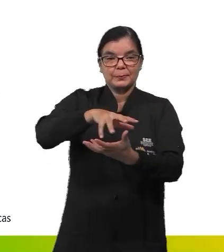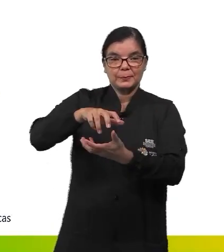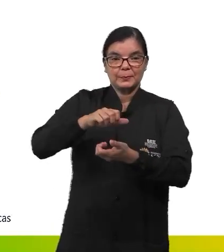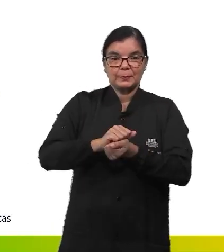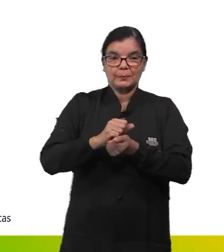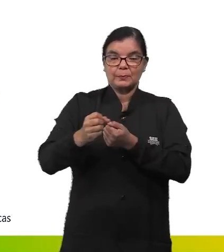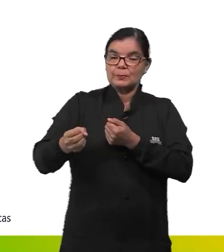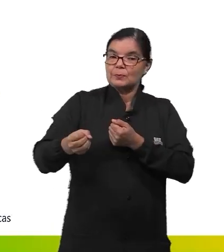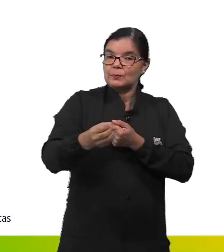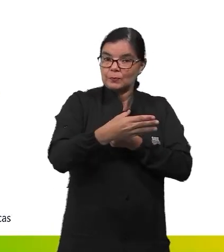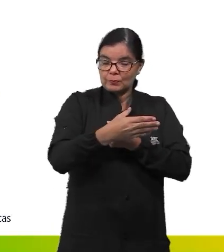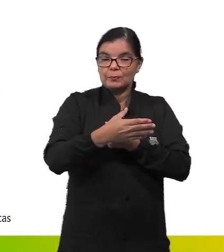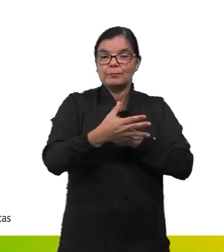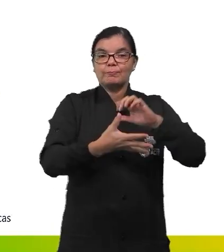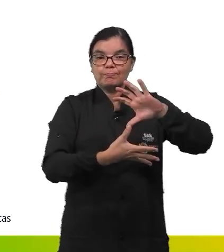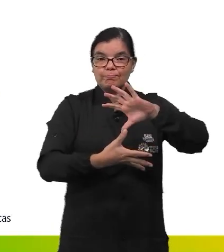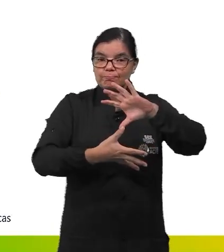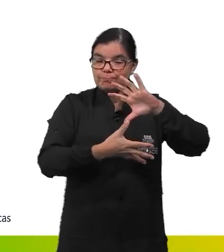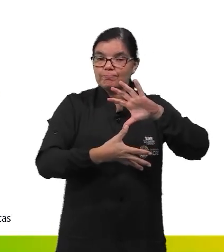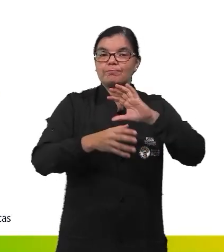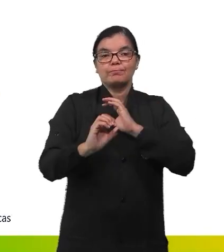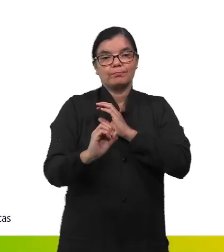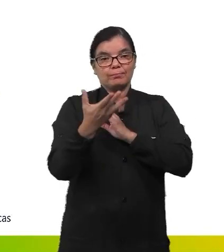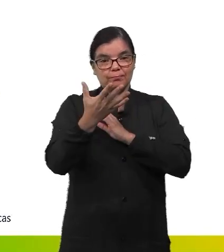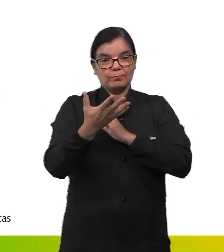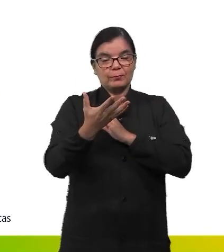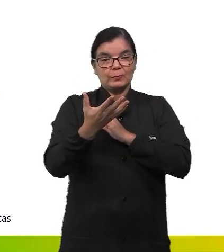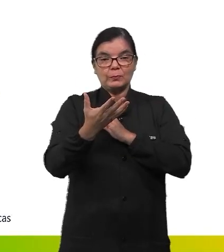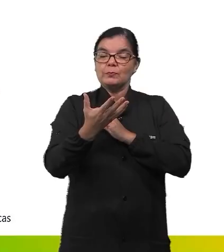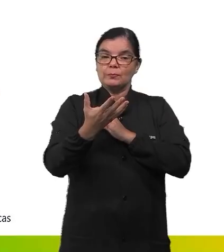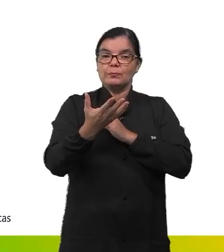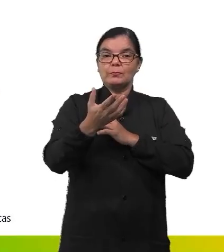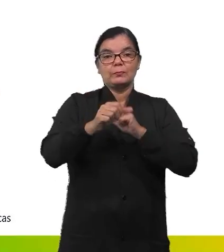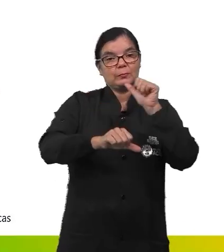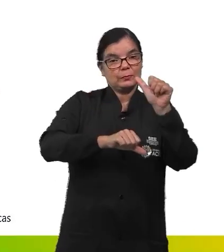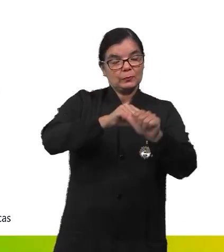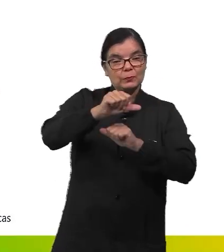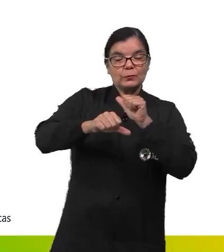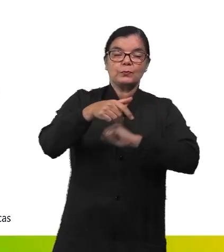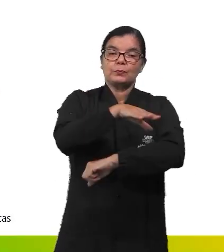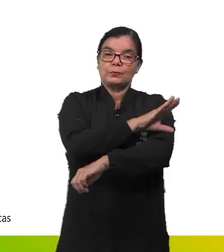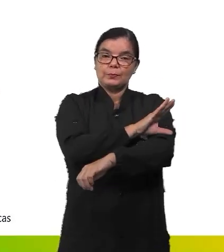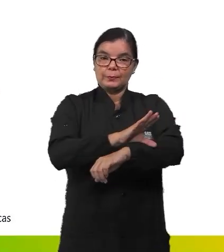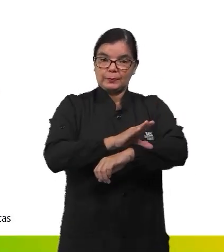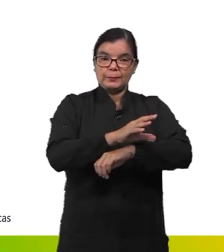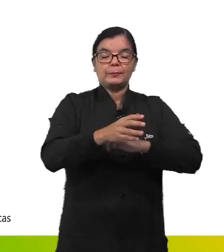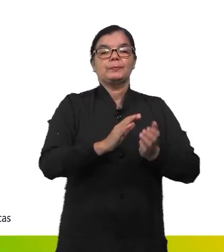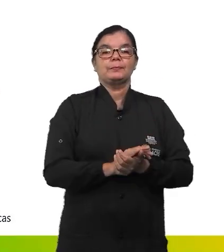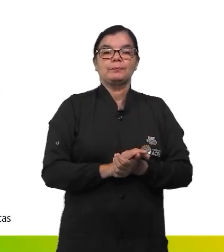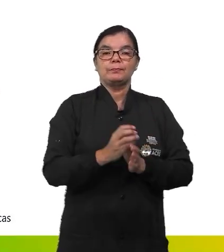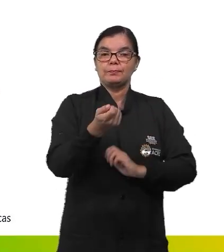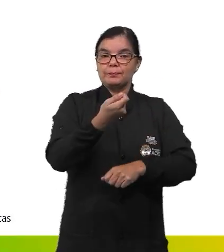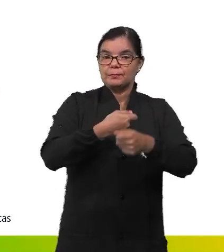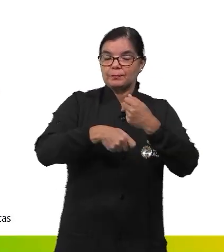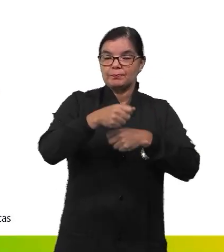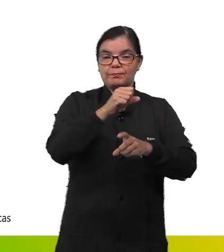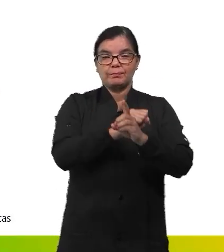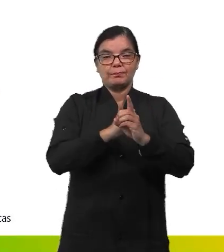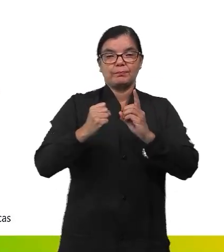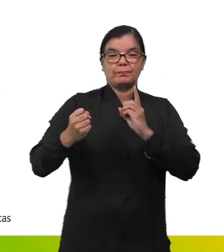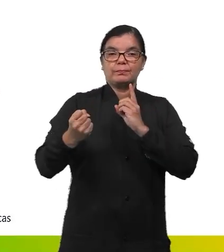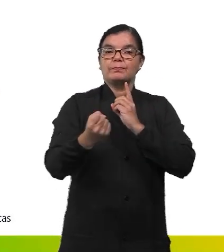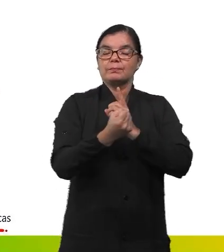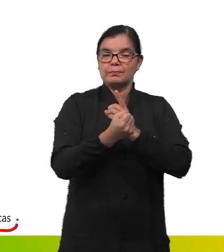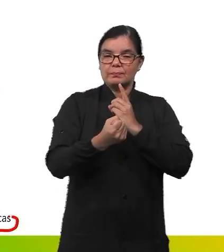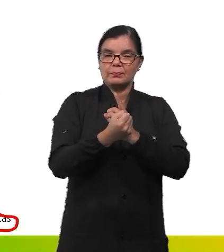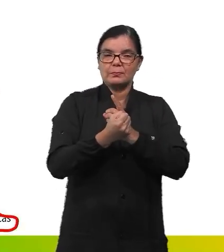novas cartografias aí surgem, não é? O intercâmbio de culturas e transformações sociais e econômicas